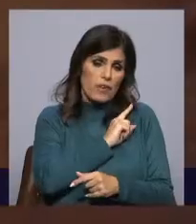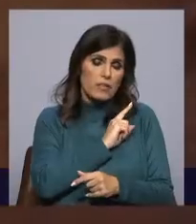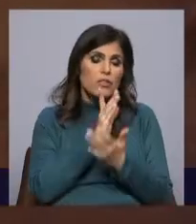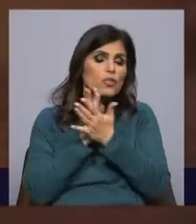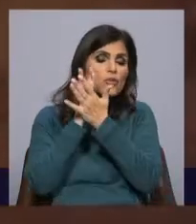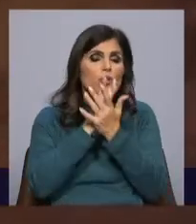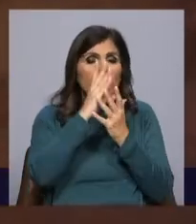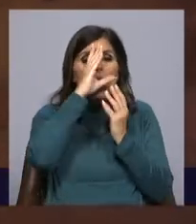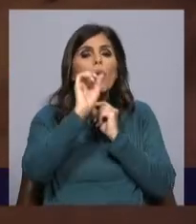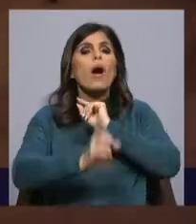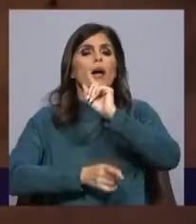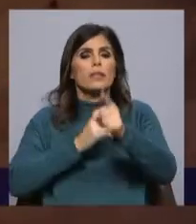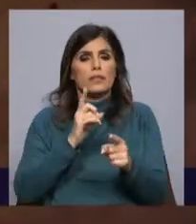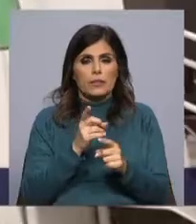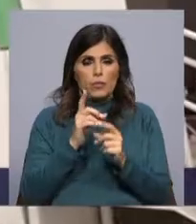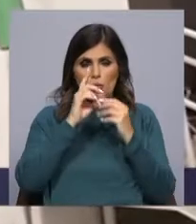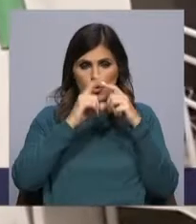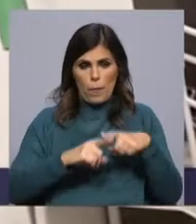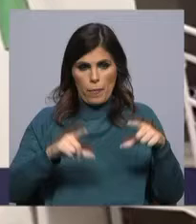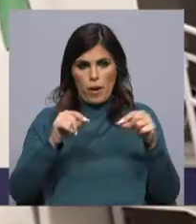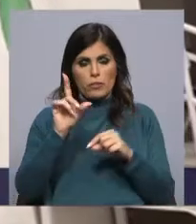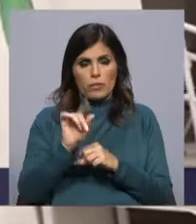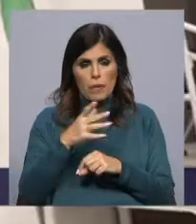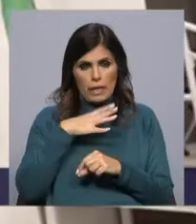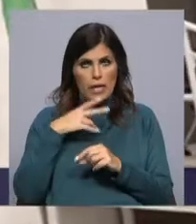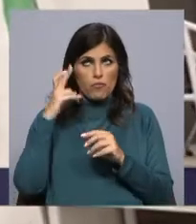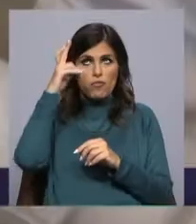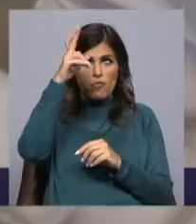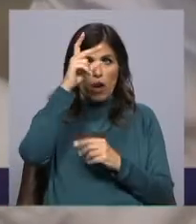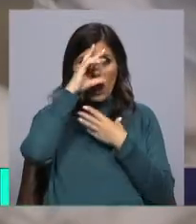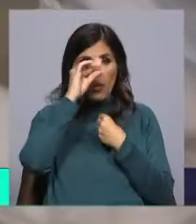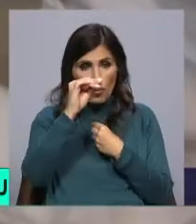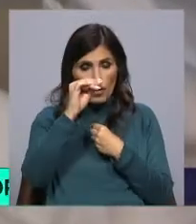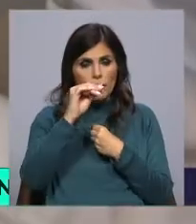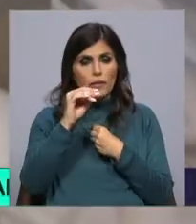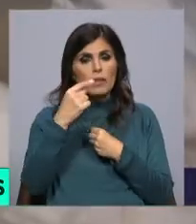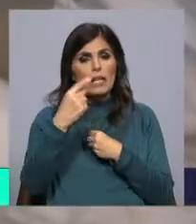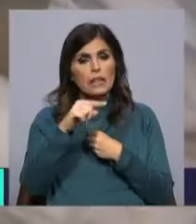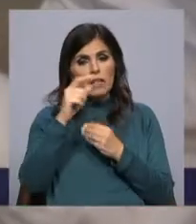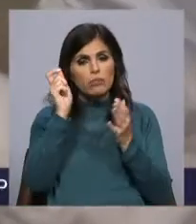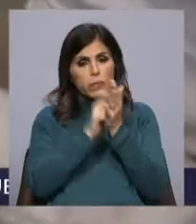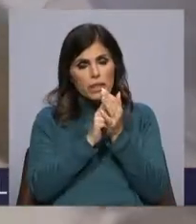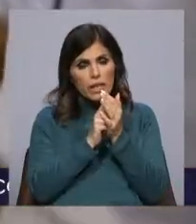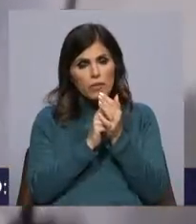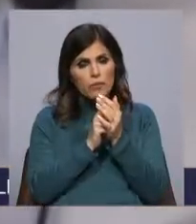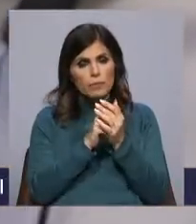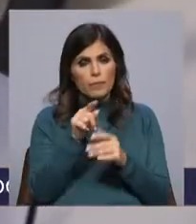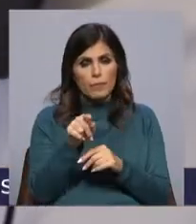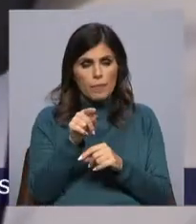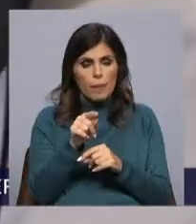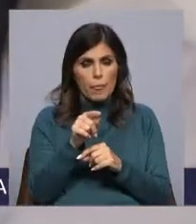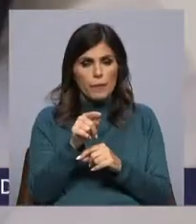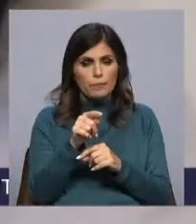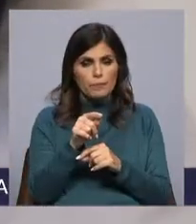Lua. O Japão também quer ir à Lua, tem a sua missão SLIM marcada para